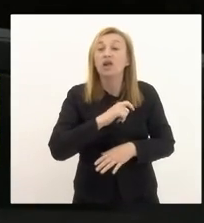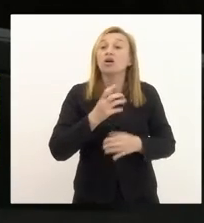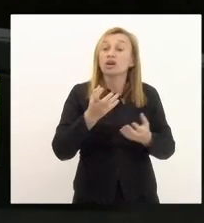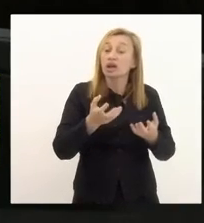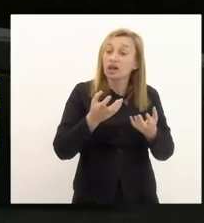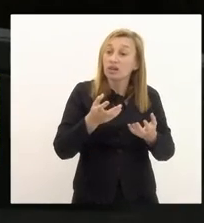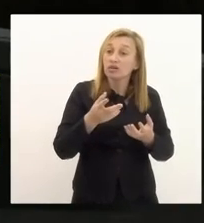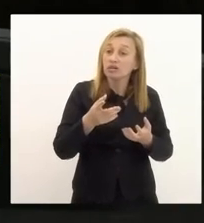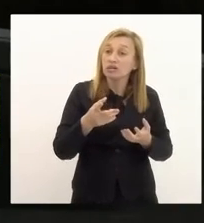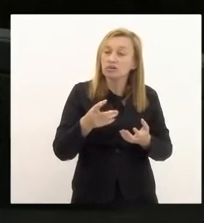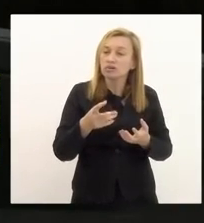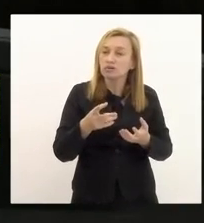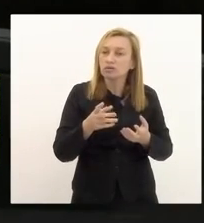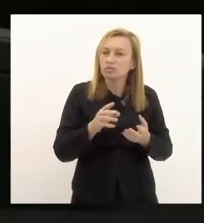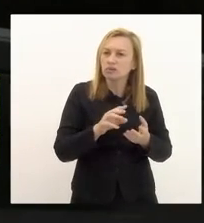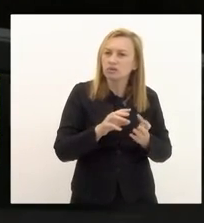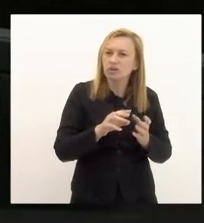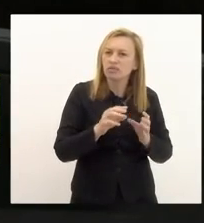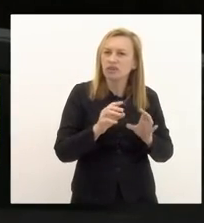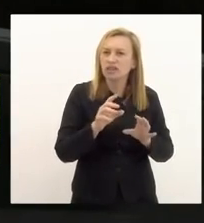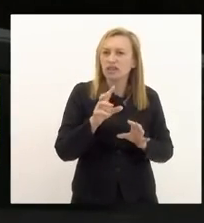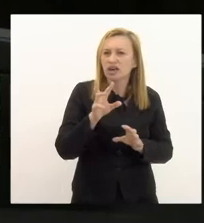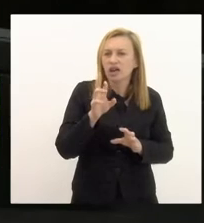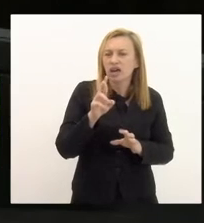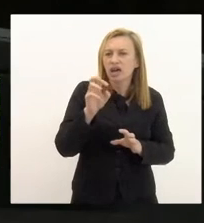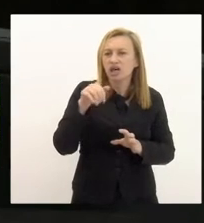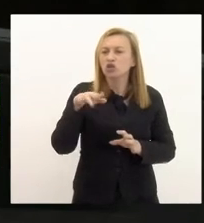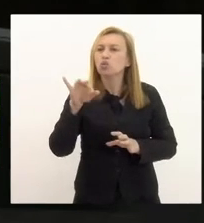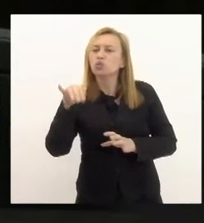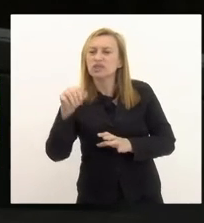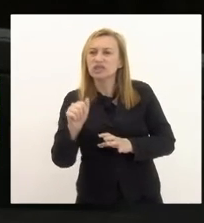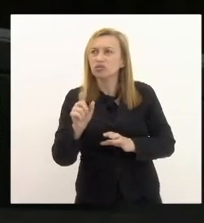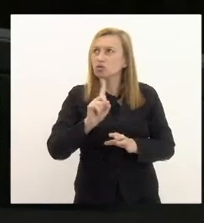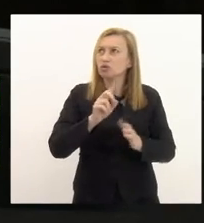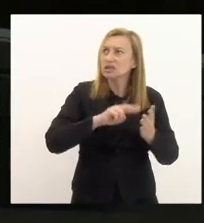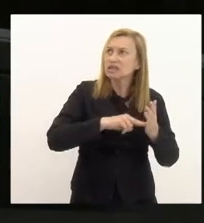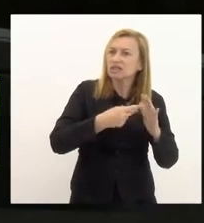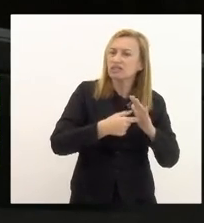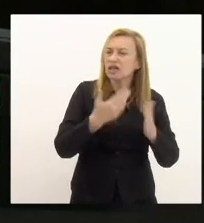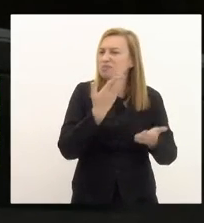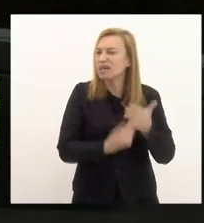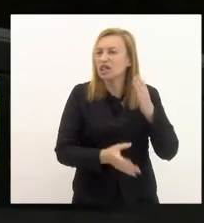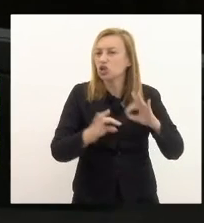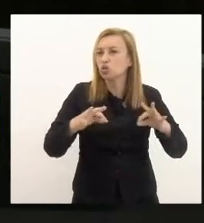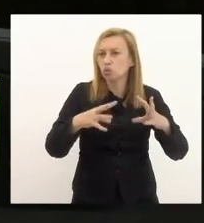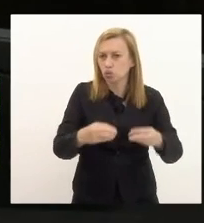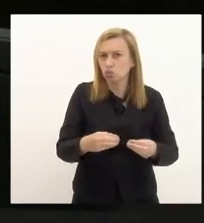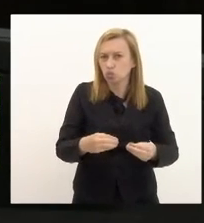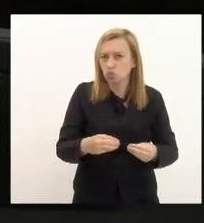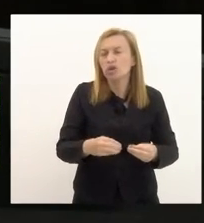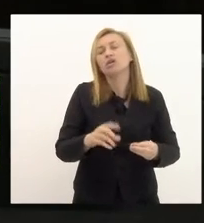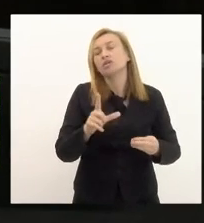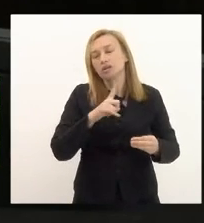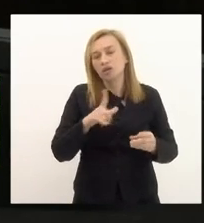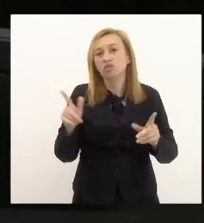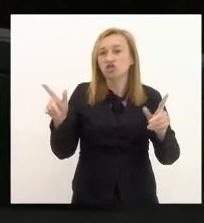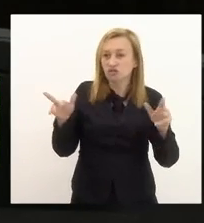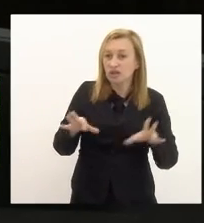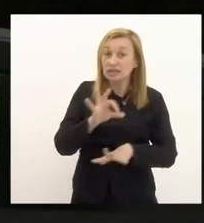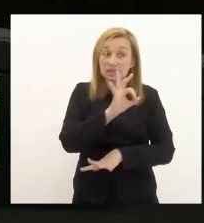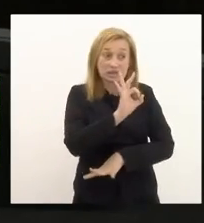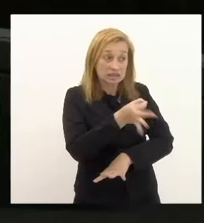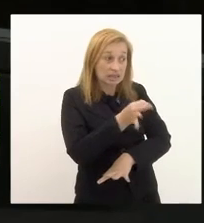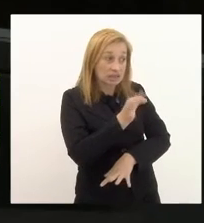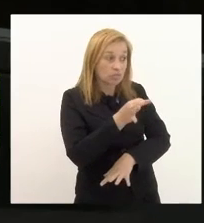colocando apenas é o que é feito de renúncia isso não significa que a gente perca aquilo tudo o que existe uma diferença exatamente